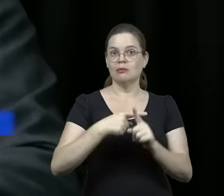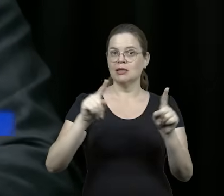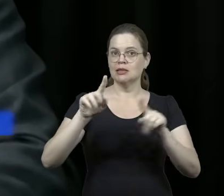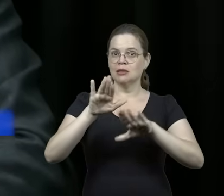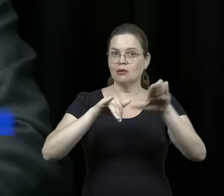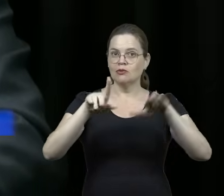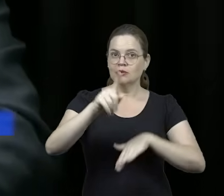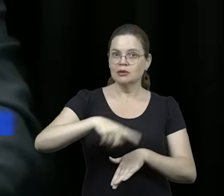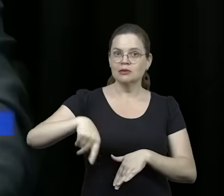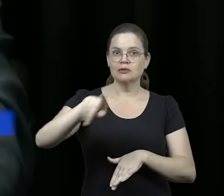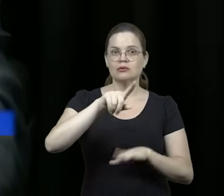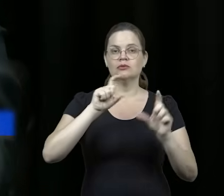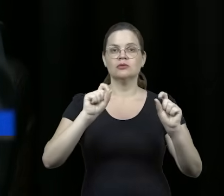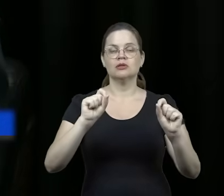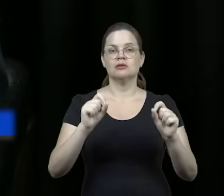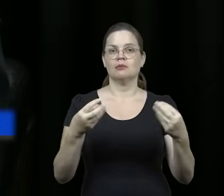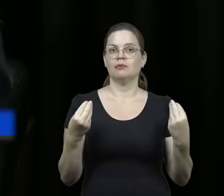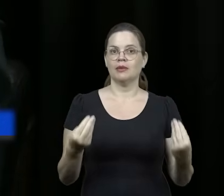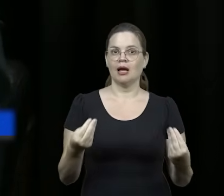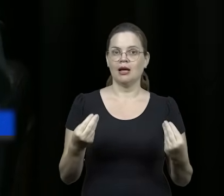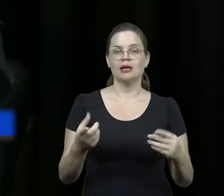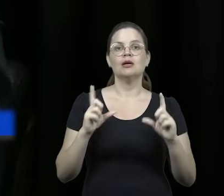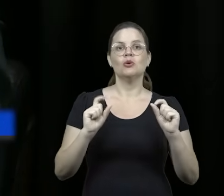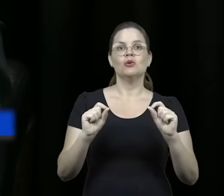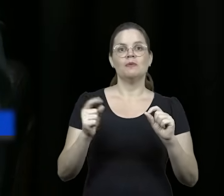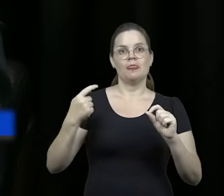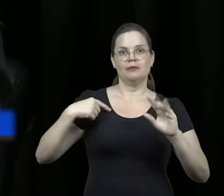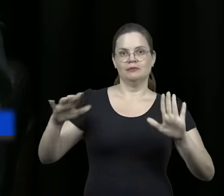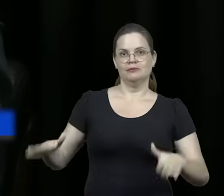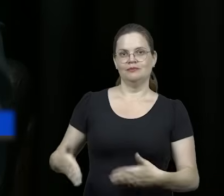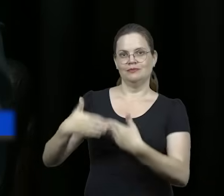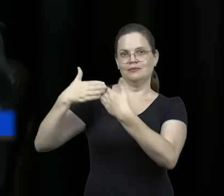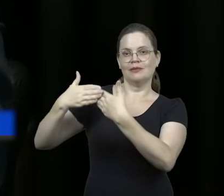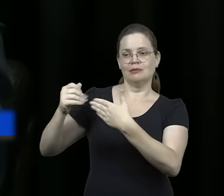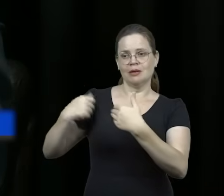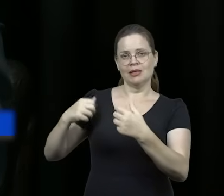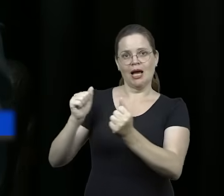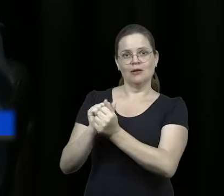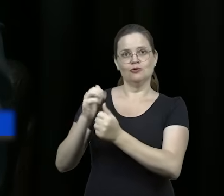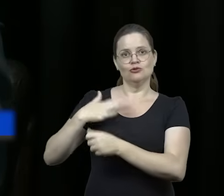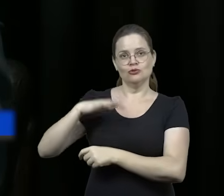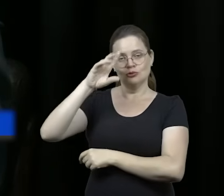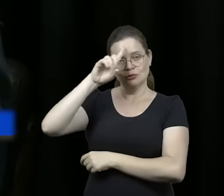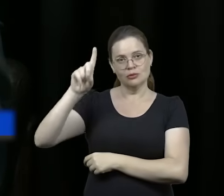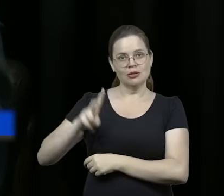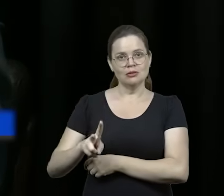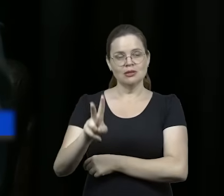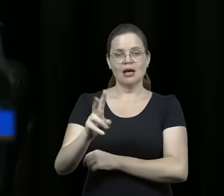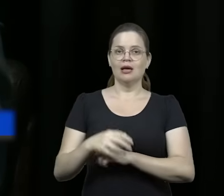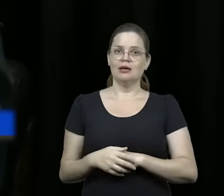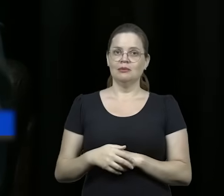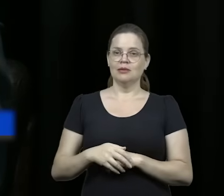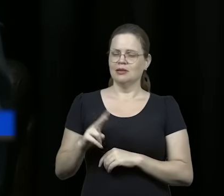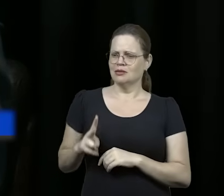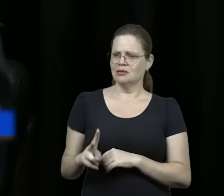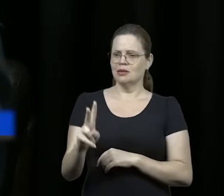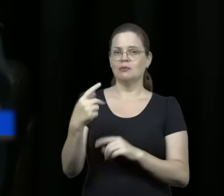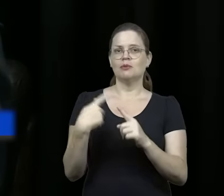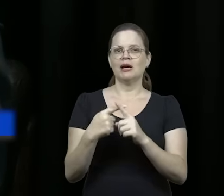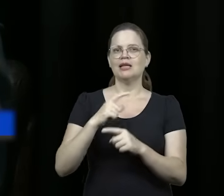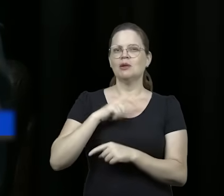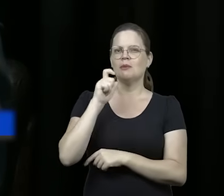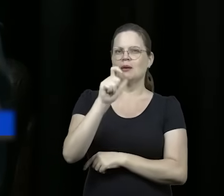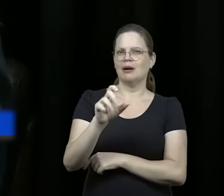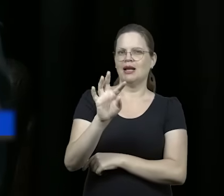você para habitar, que no hebraico é tabernacular com Ele. E a palavra